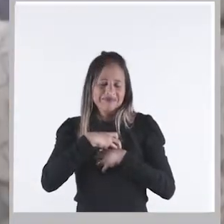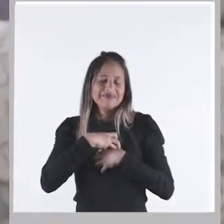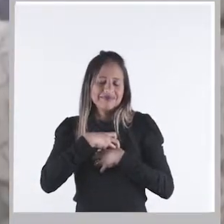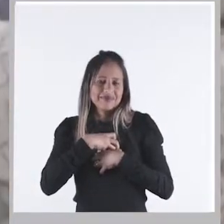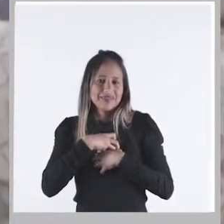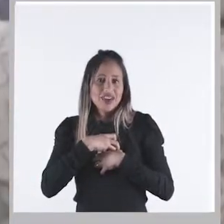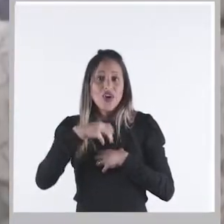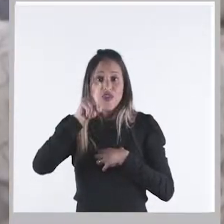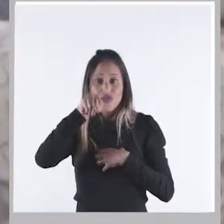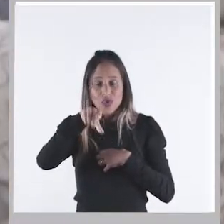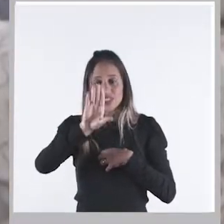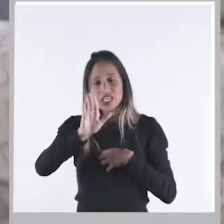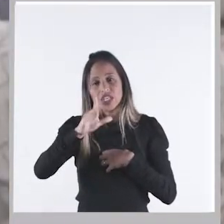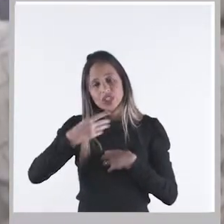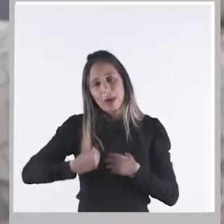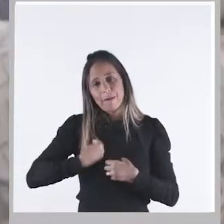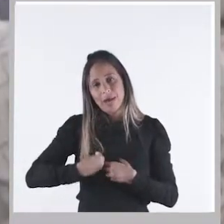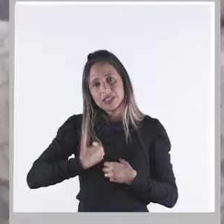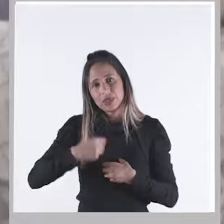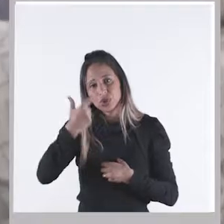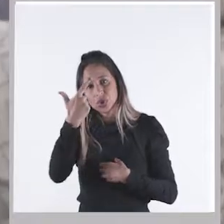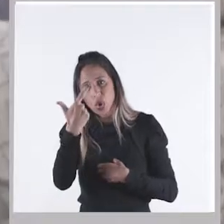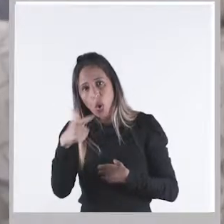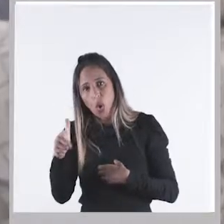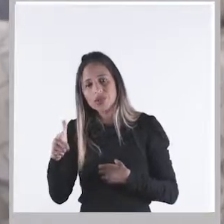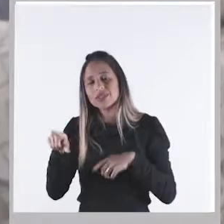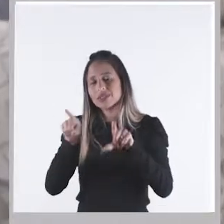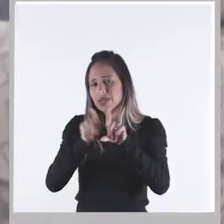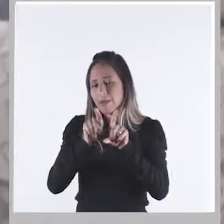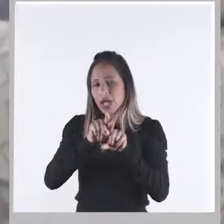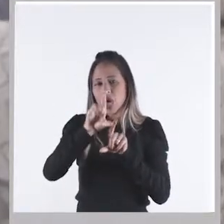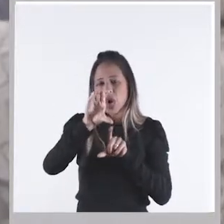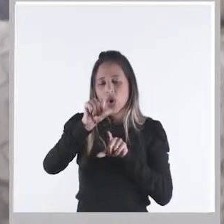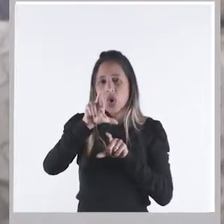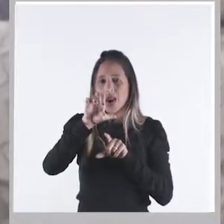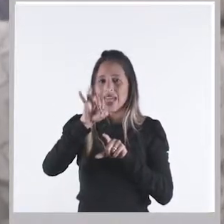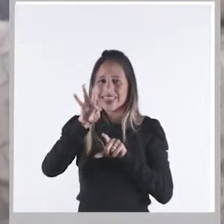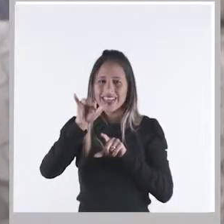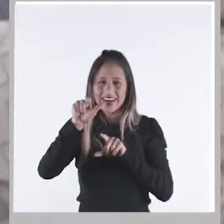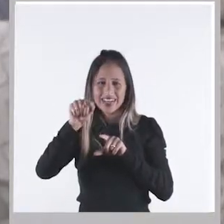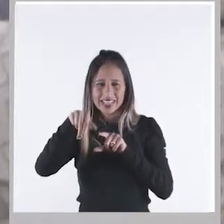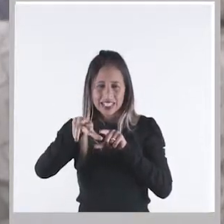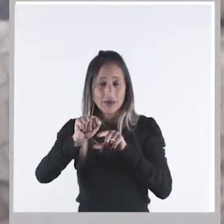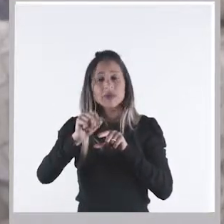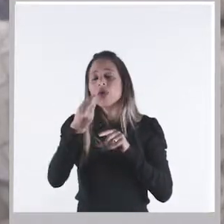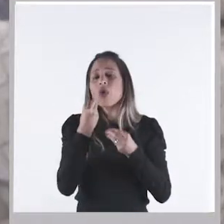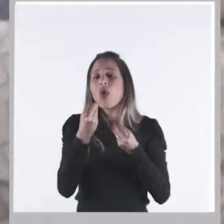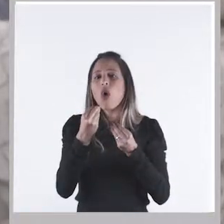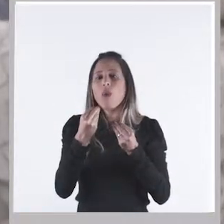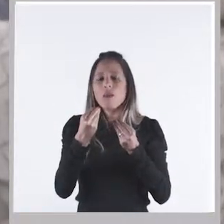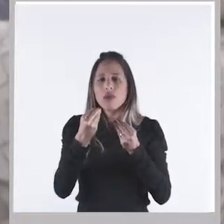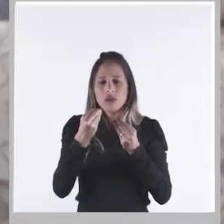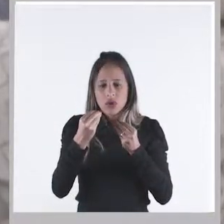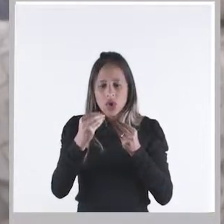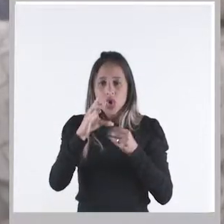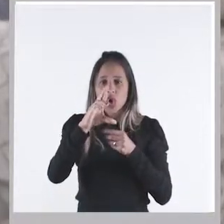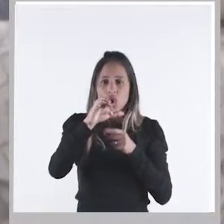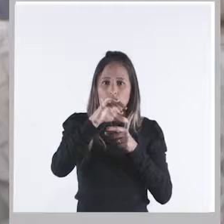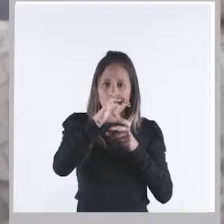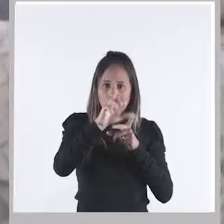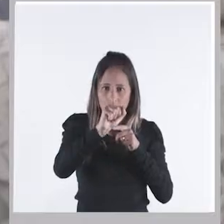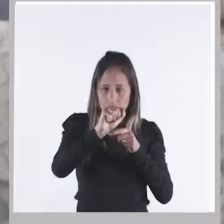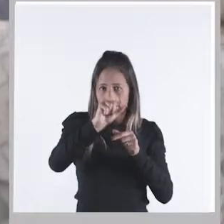Mas você já tinha também participado de outras coletâneas, né? Sim. Como foi esse processo das crônicas que